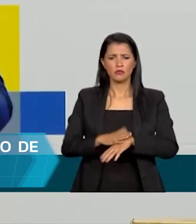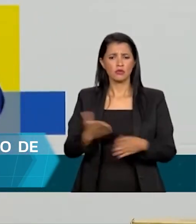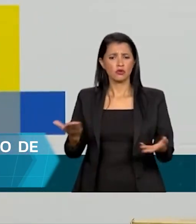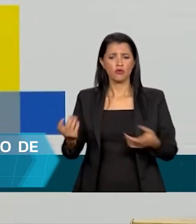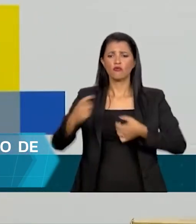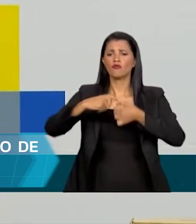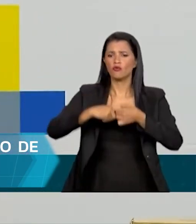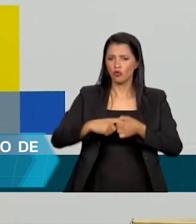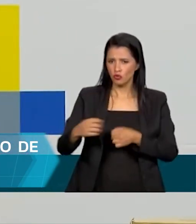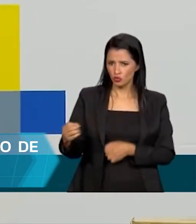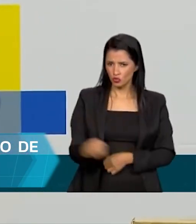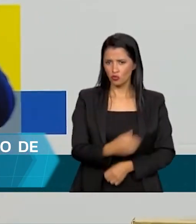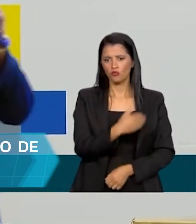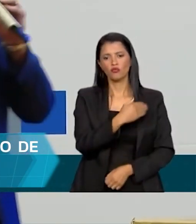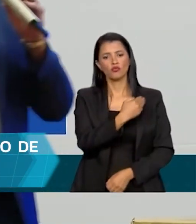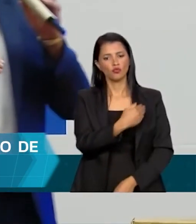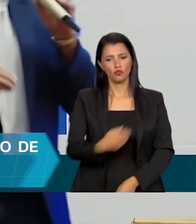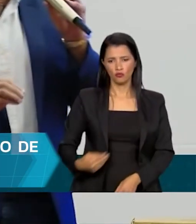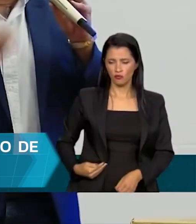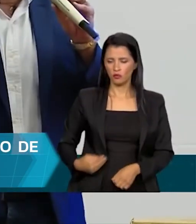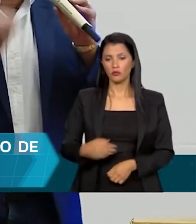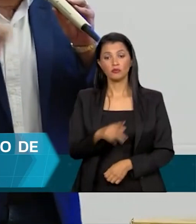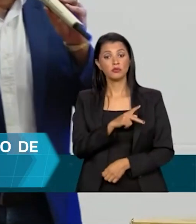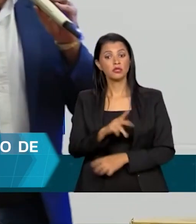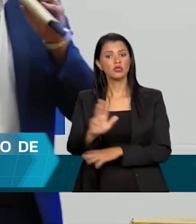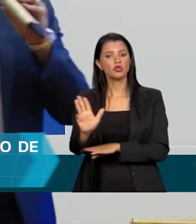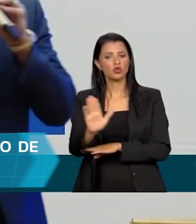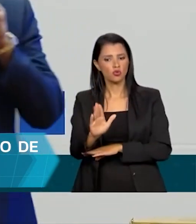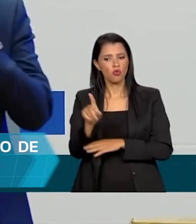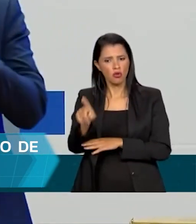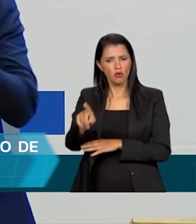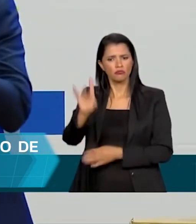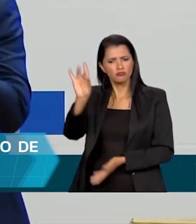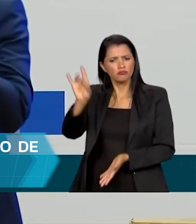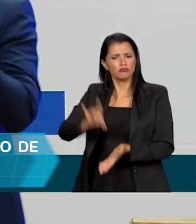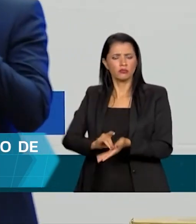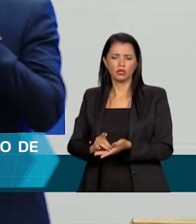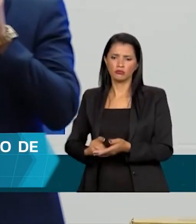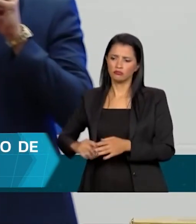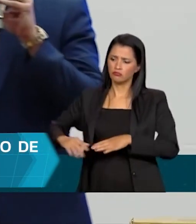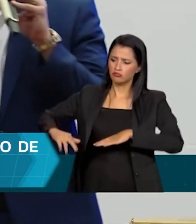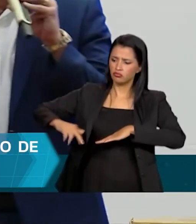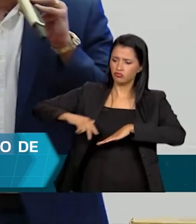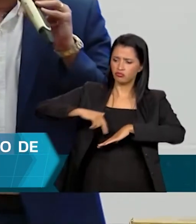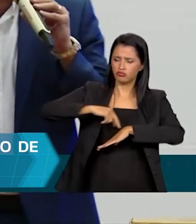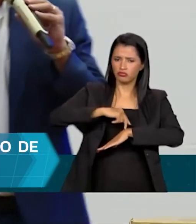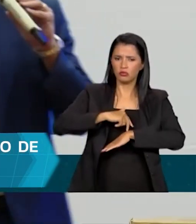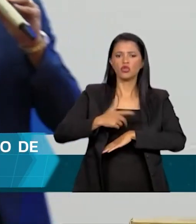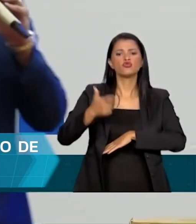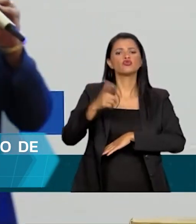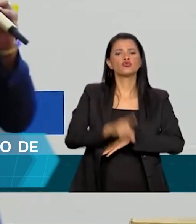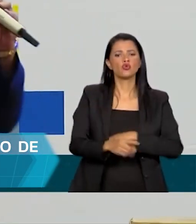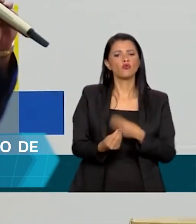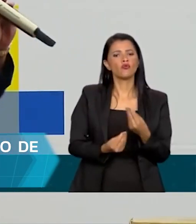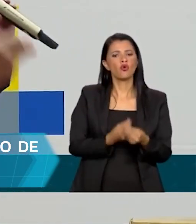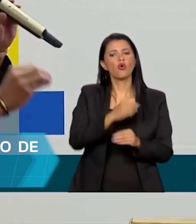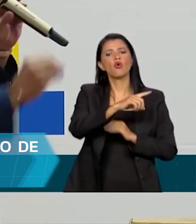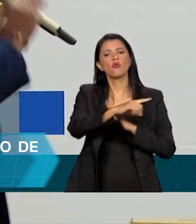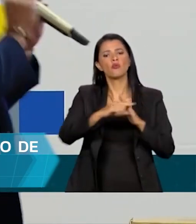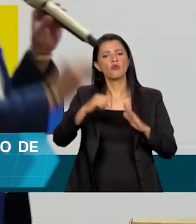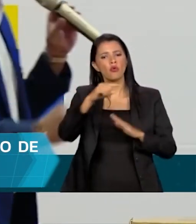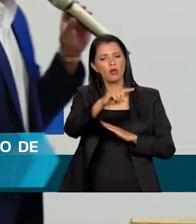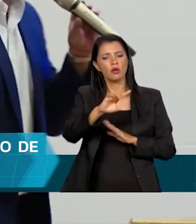retomada desse novo governo, que o presidente Lula fez questão de subir a rampa do Palácio do Planalto novamente, com essa